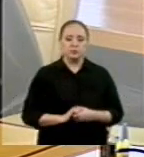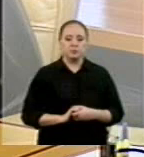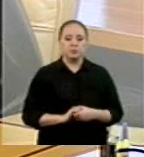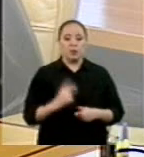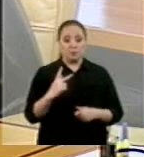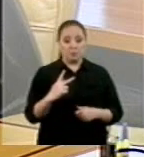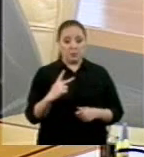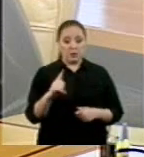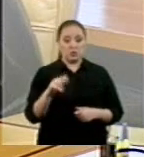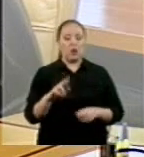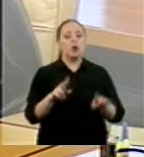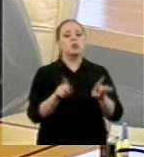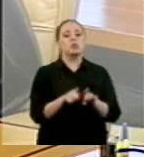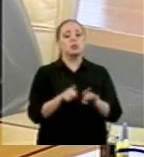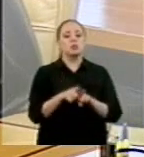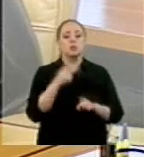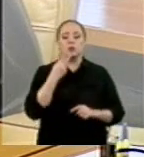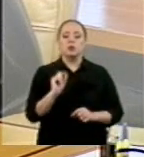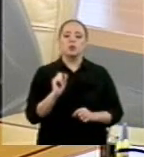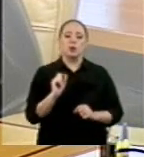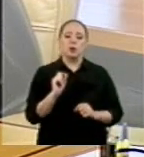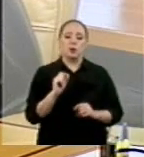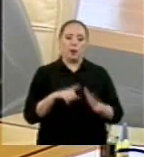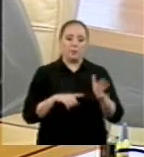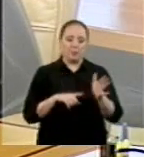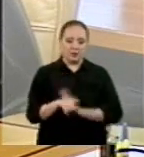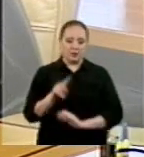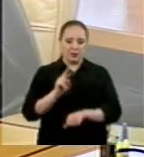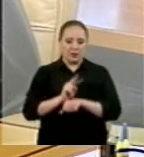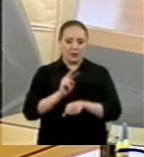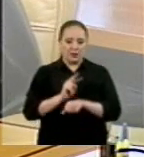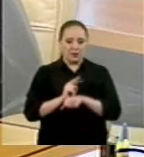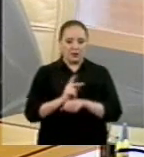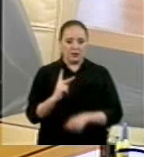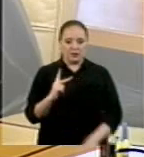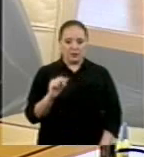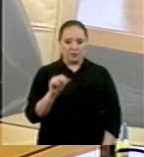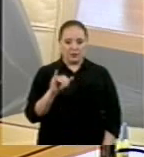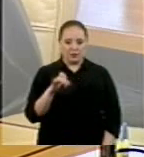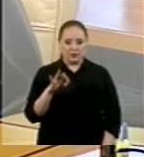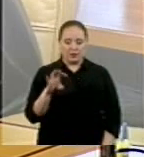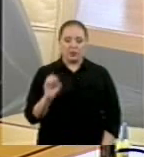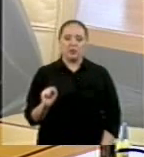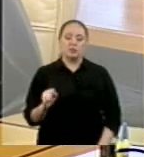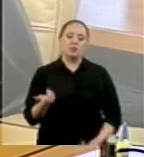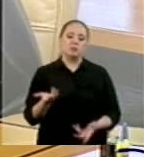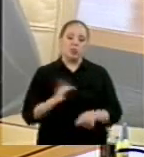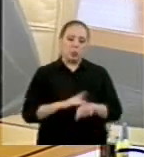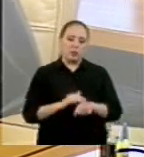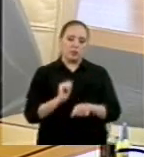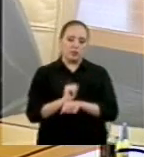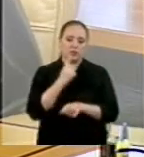direção, indicou que a pergunta para proteger os pacientes adoecidos à espera de sangue